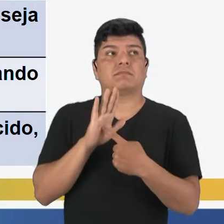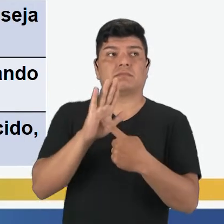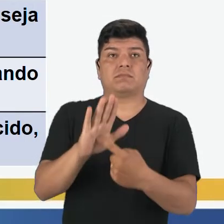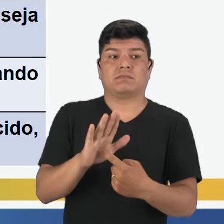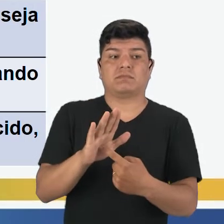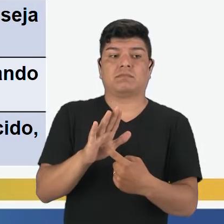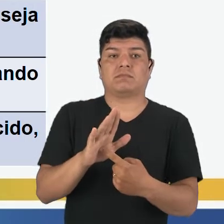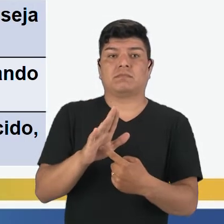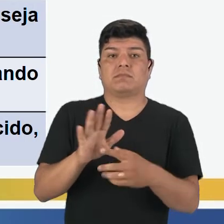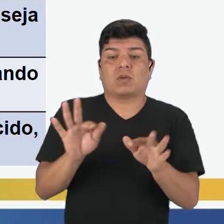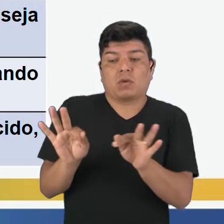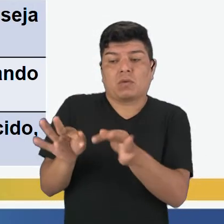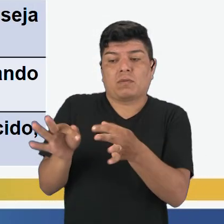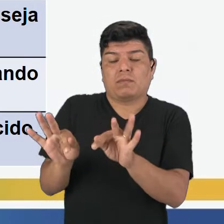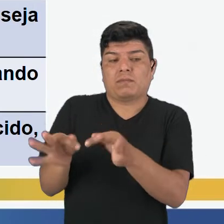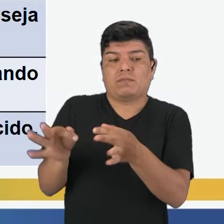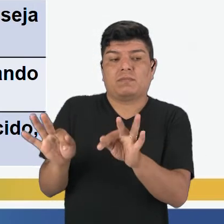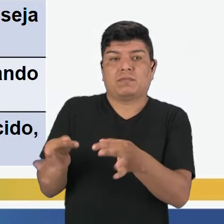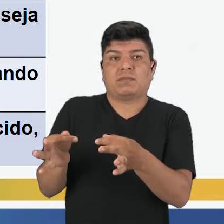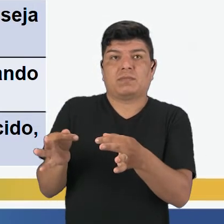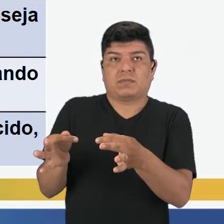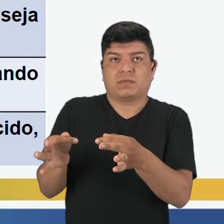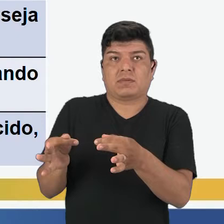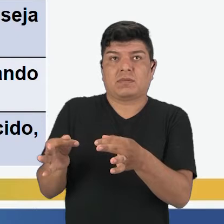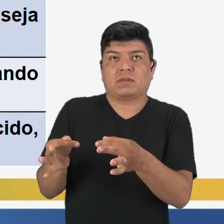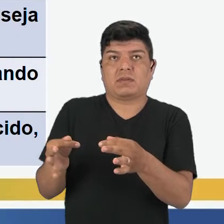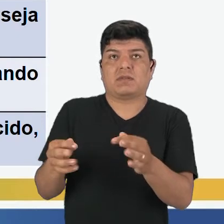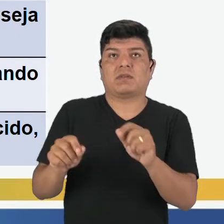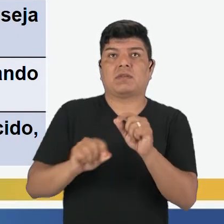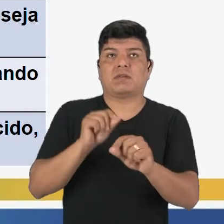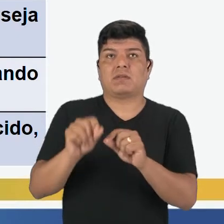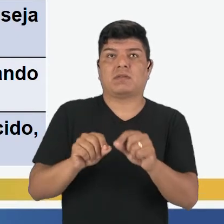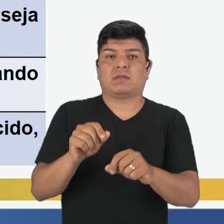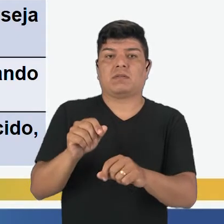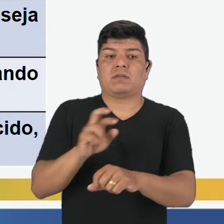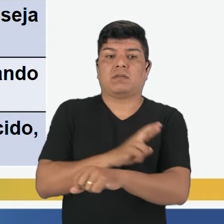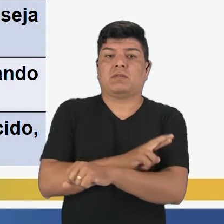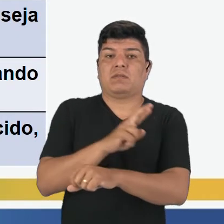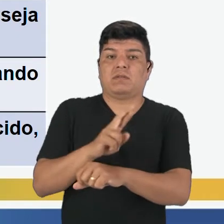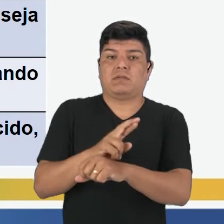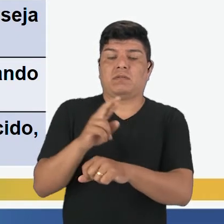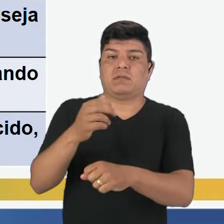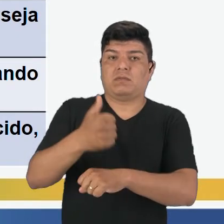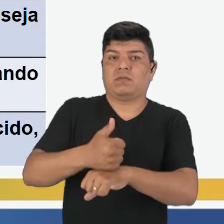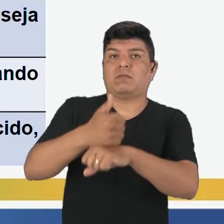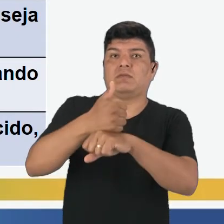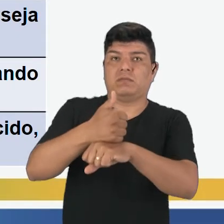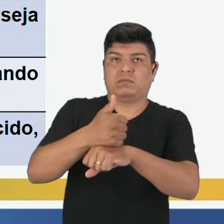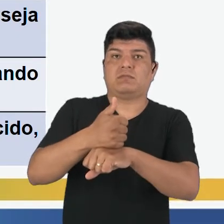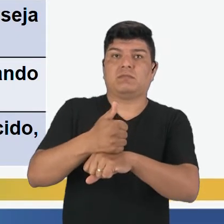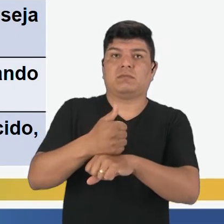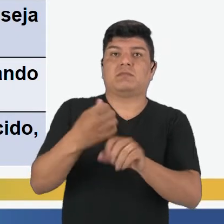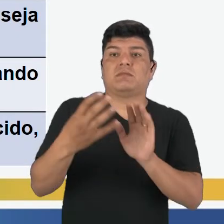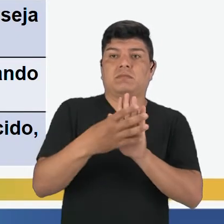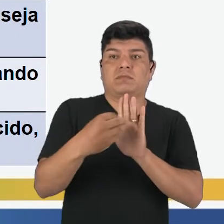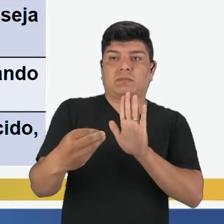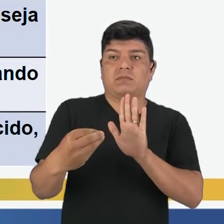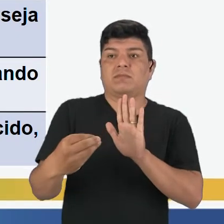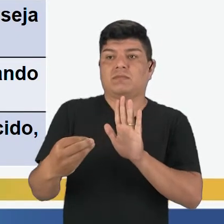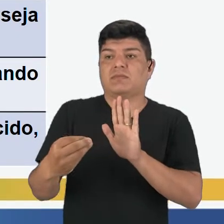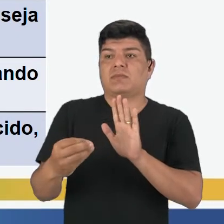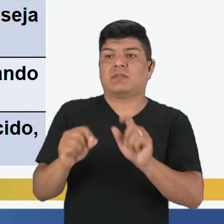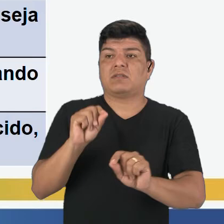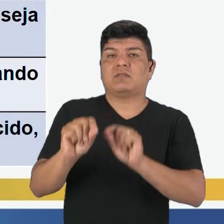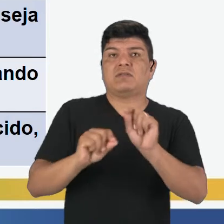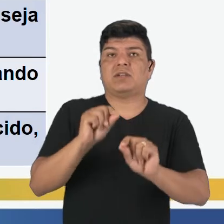por sua humildade pessoal. Nenhum líder religioso deve usar a sua postura, a sua posição, ainda mais se ele se destaca, usar